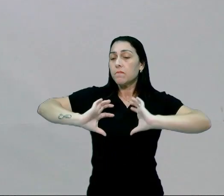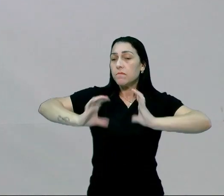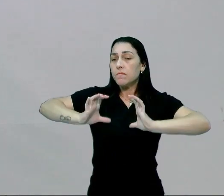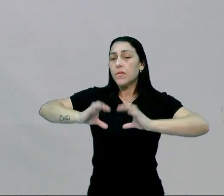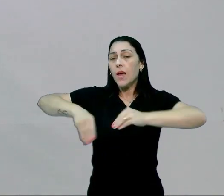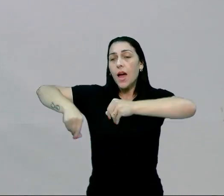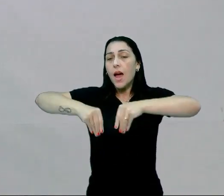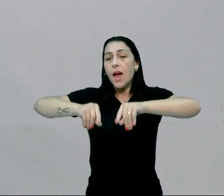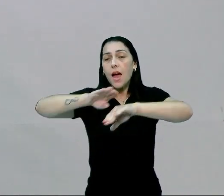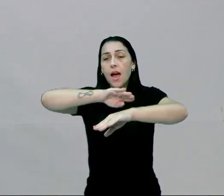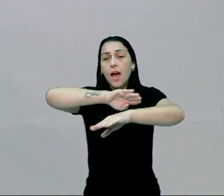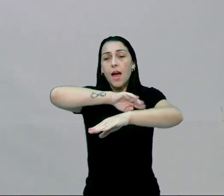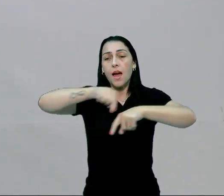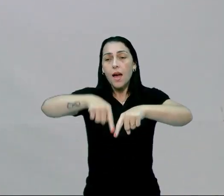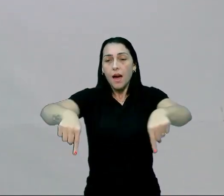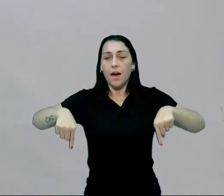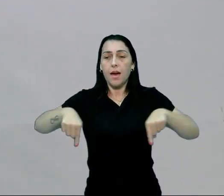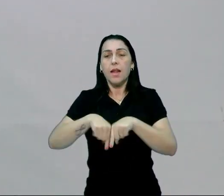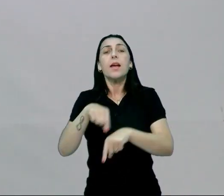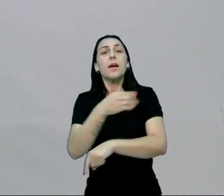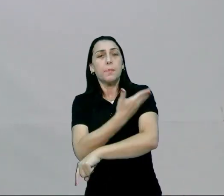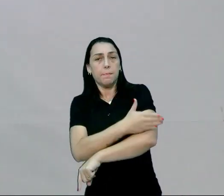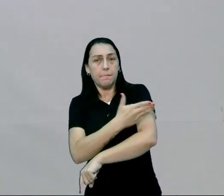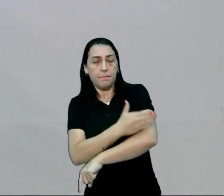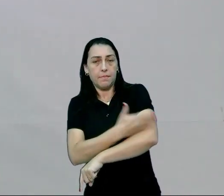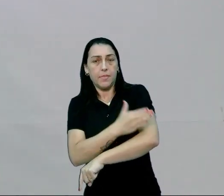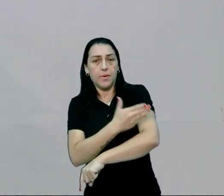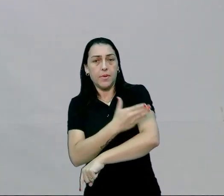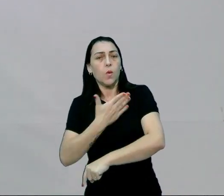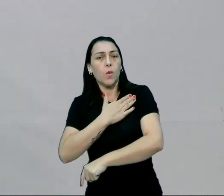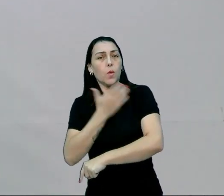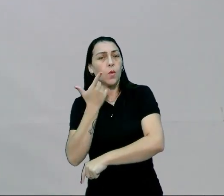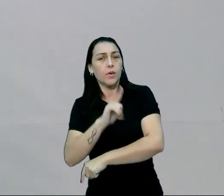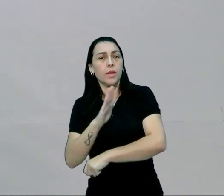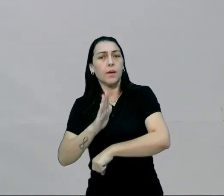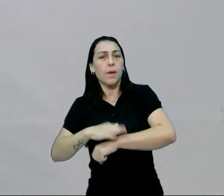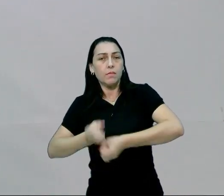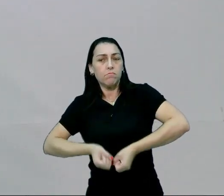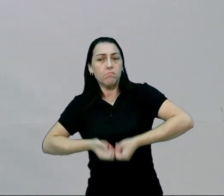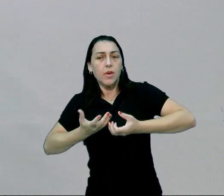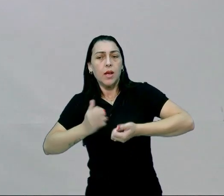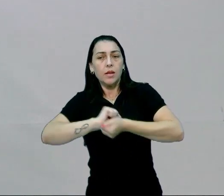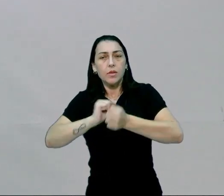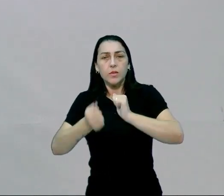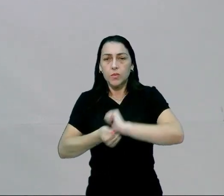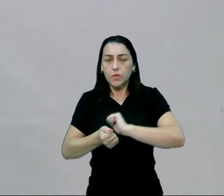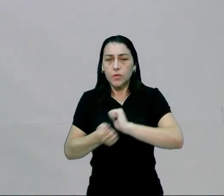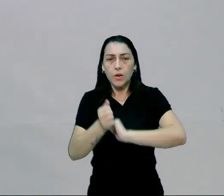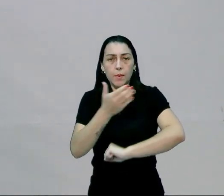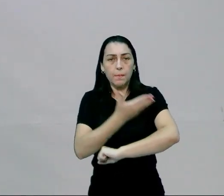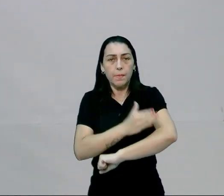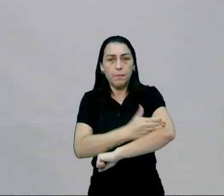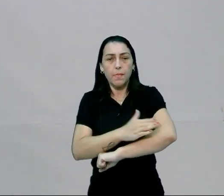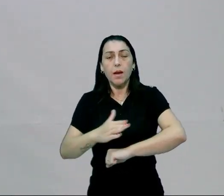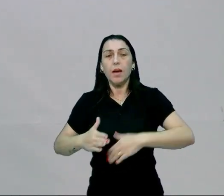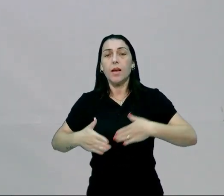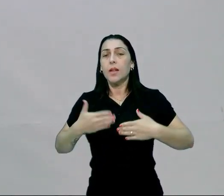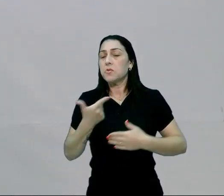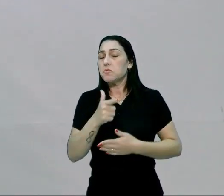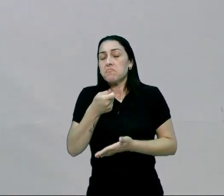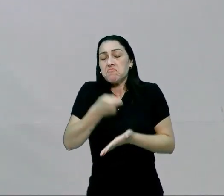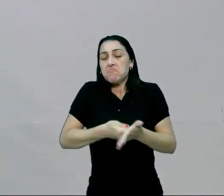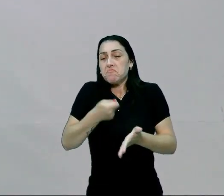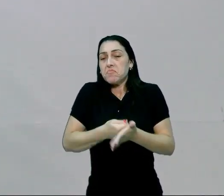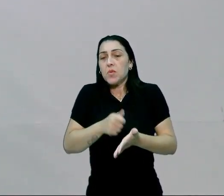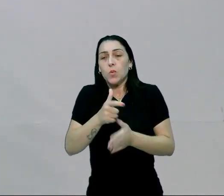areia. Porque é esse tipo de prática que a gente consegue de forma um pouco mais espontânea, quase associado a uma prática de lazer. Não tem uma obrigação,